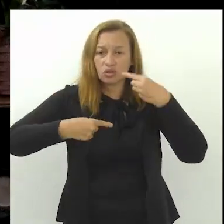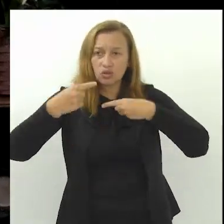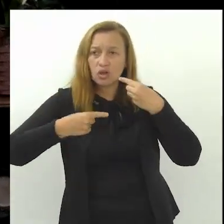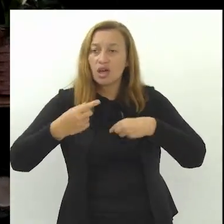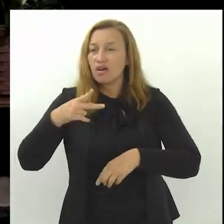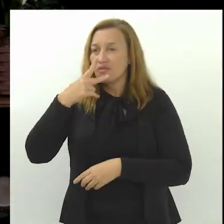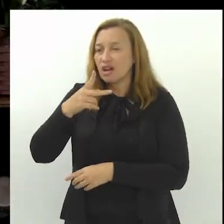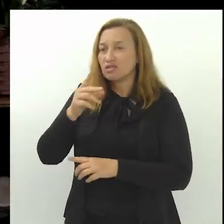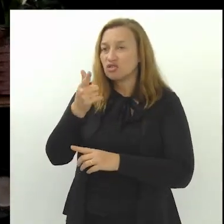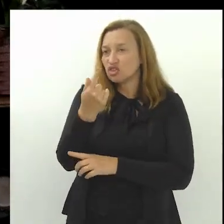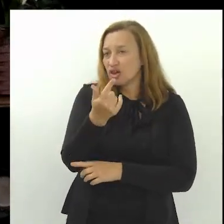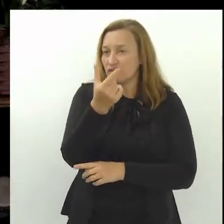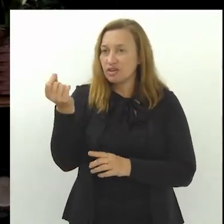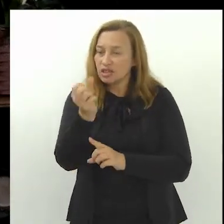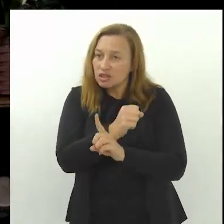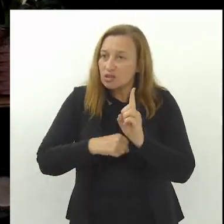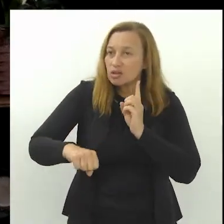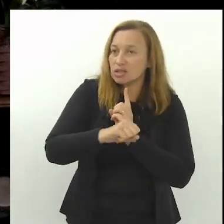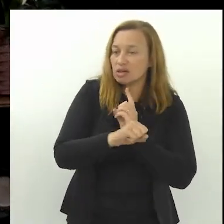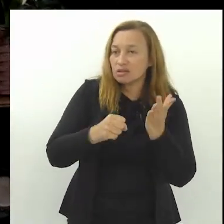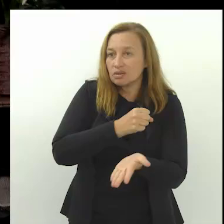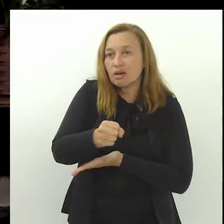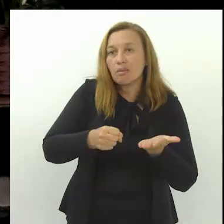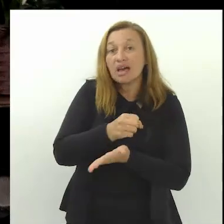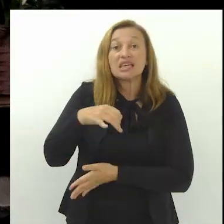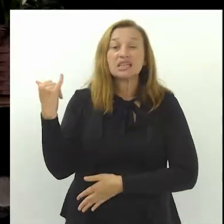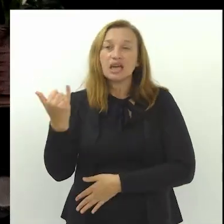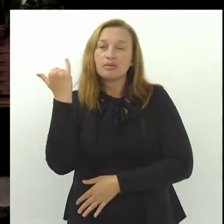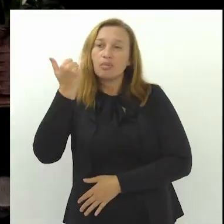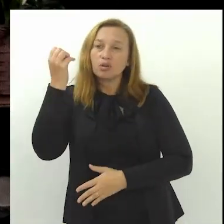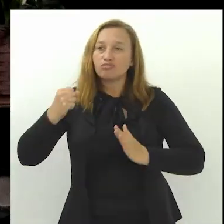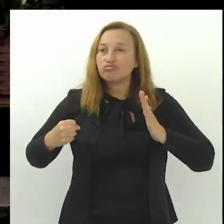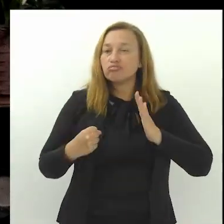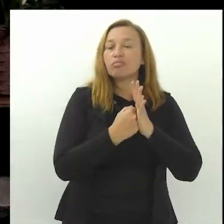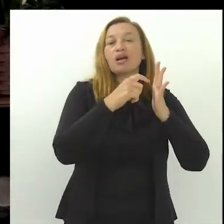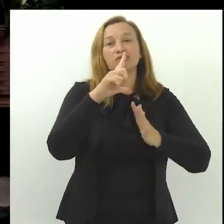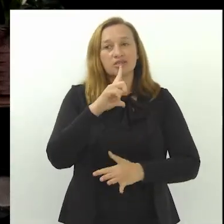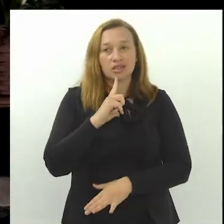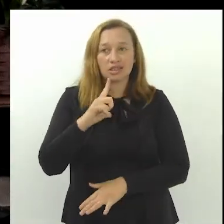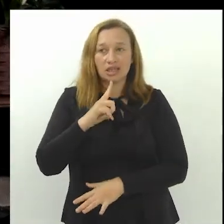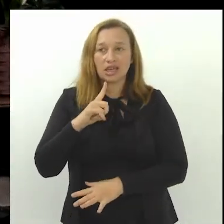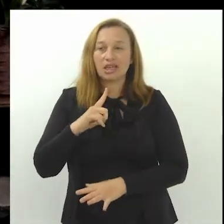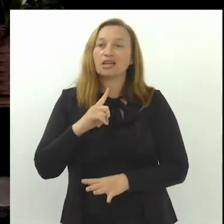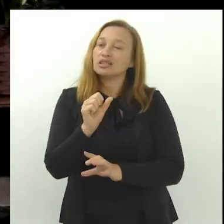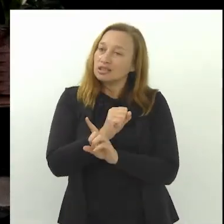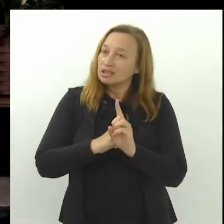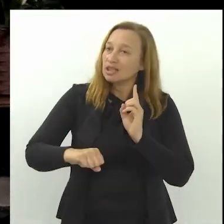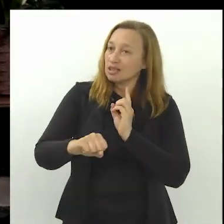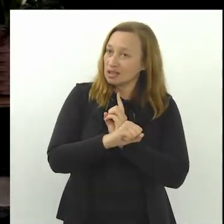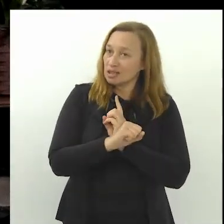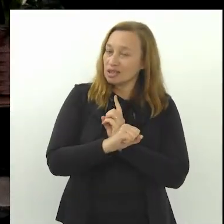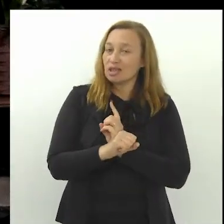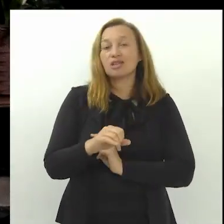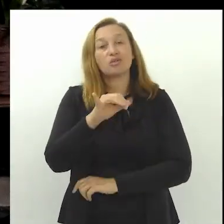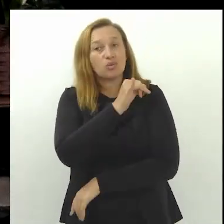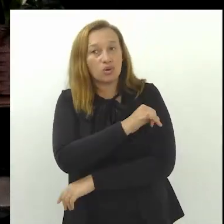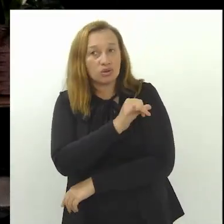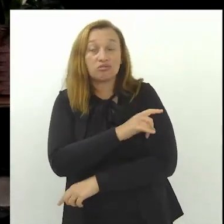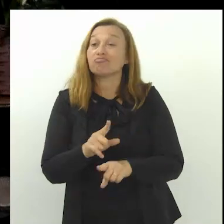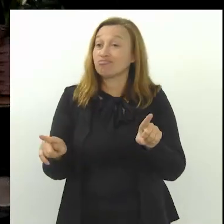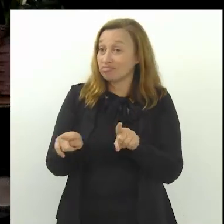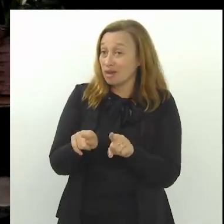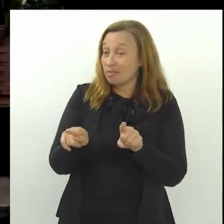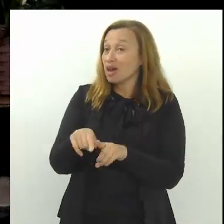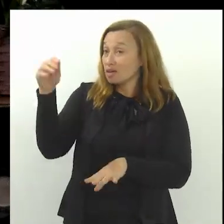fala, contribuindo com esse debate. Falamos do G20 Social, falamos dos seus eixos, da importância e do impacto que ele teve